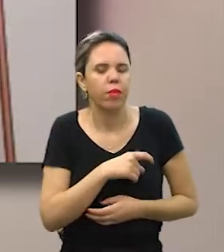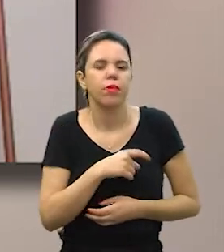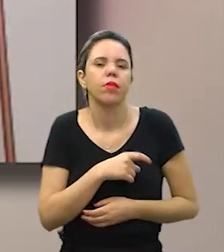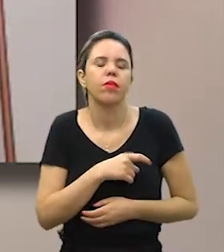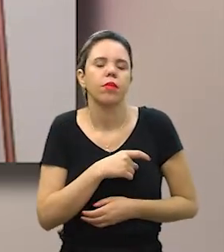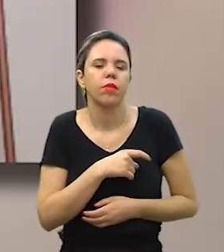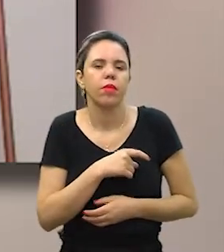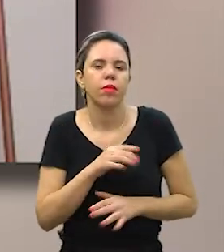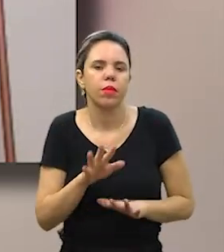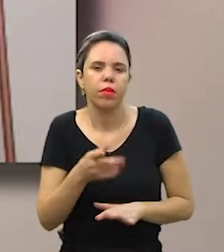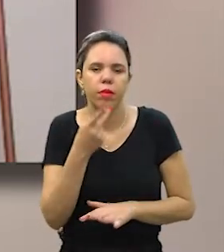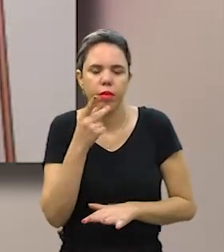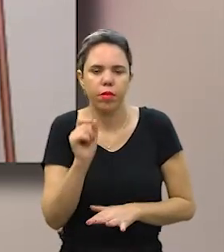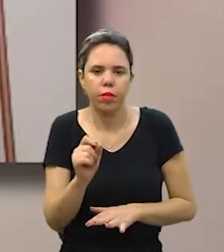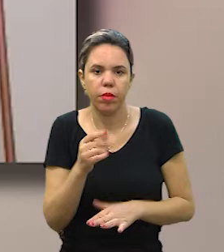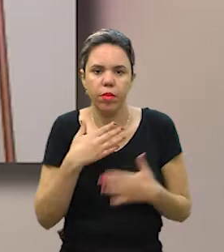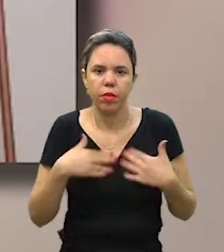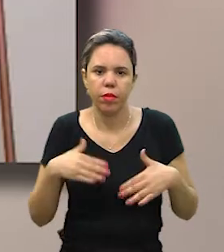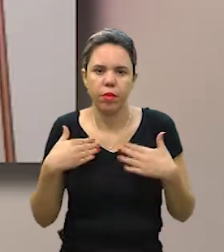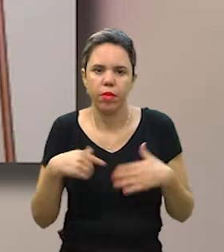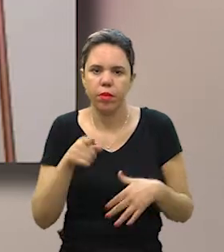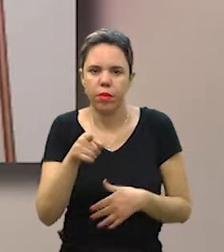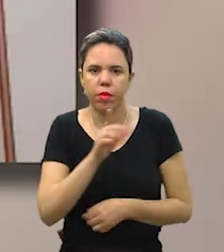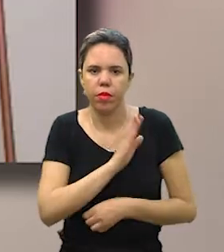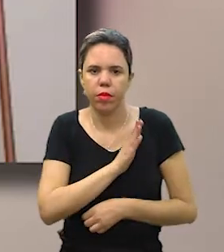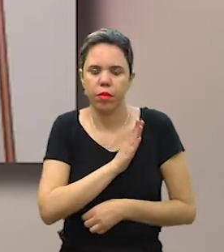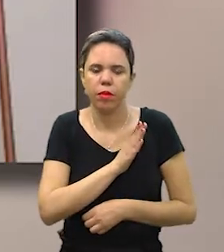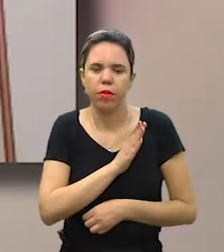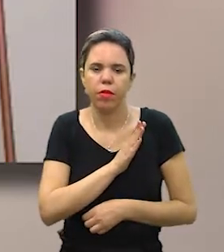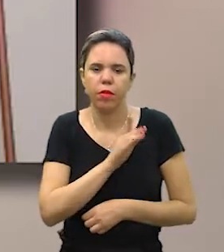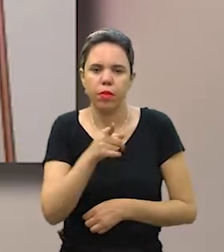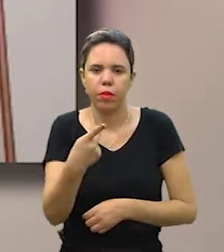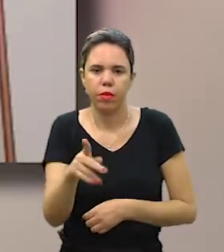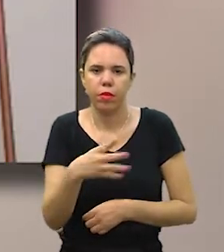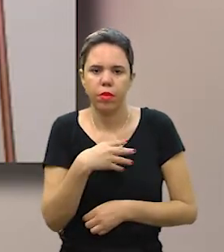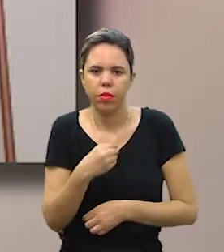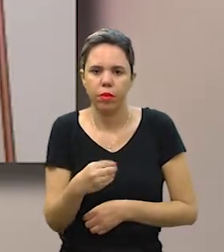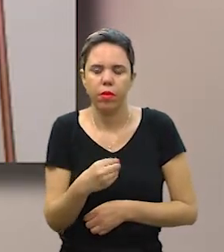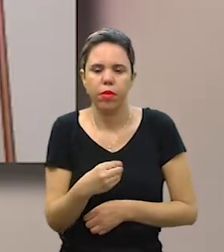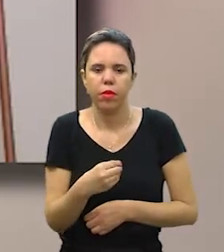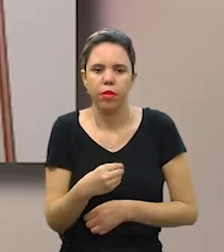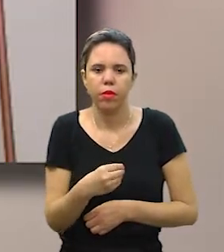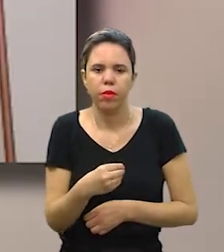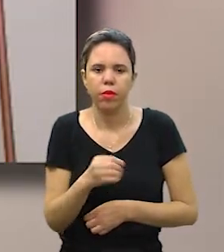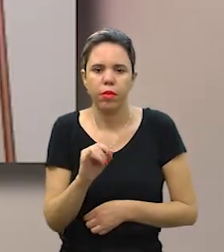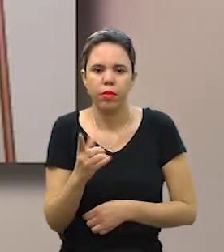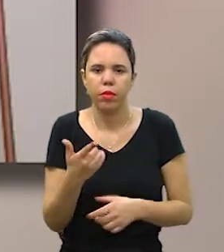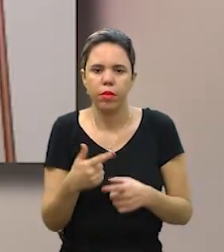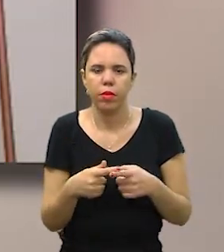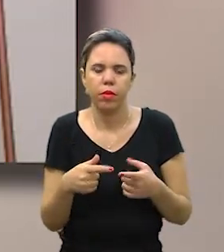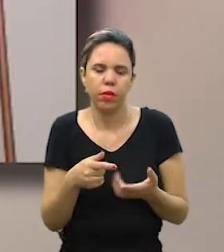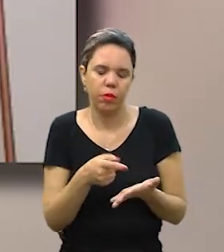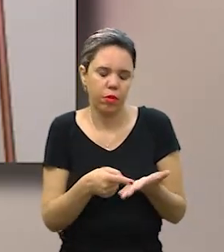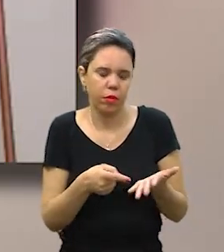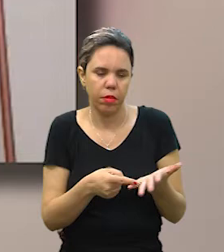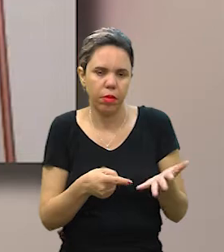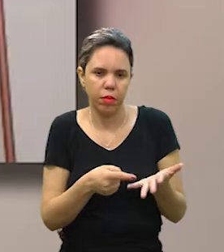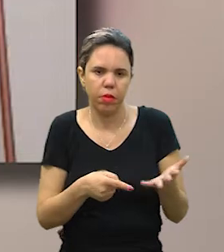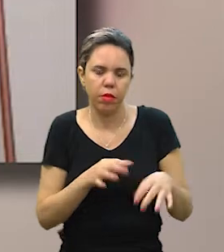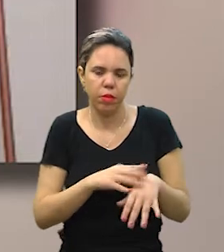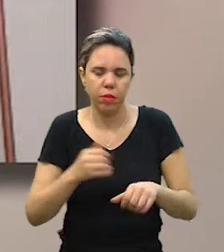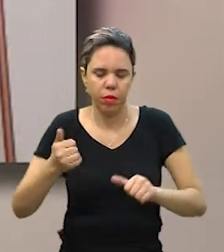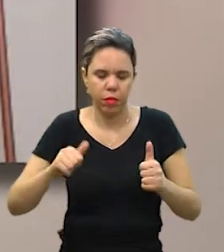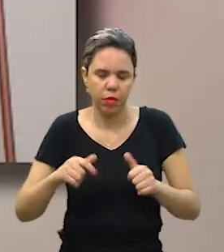difícil, mas eu falo assim: acalma seu coração para acalmar o seu filho né? Se é um corte, tem que